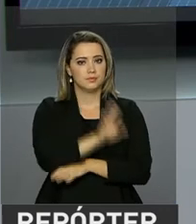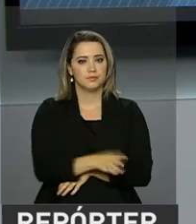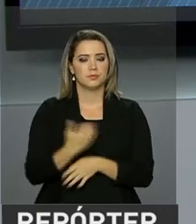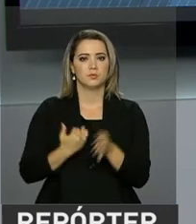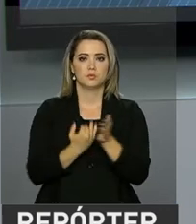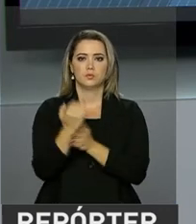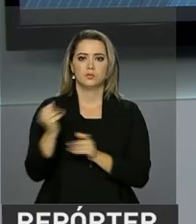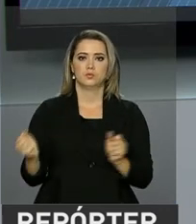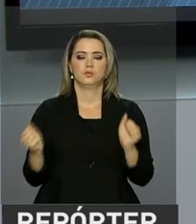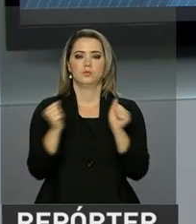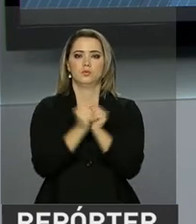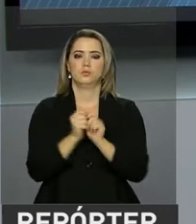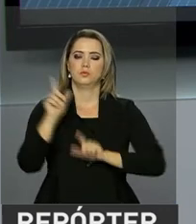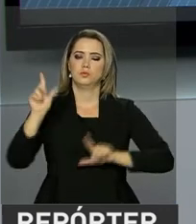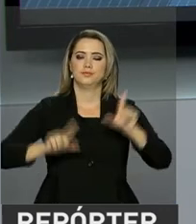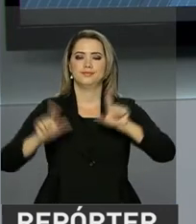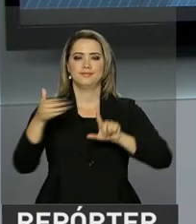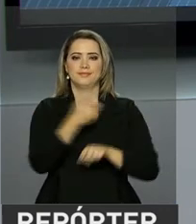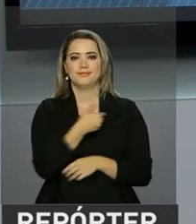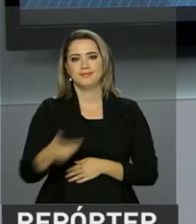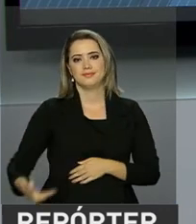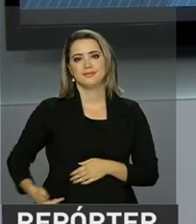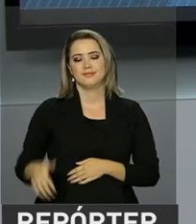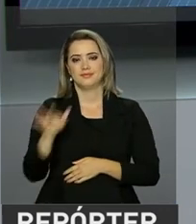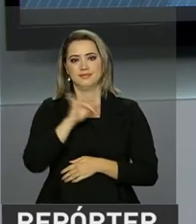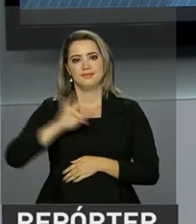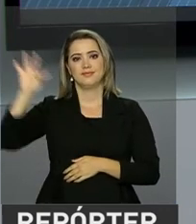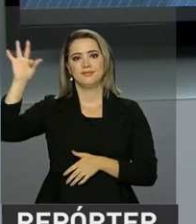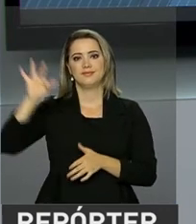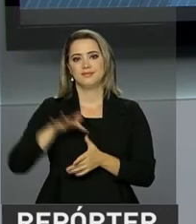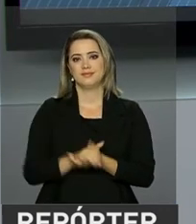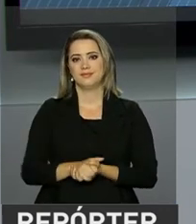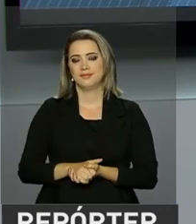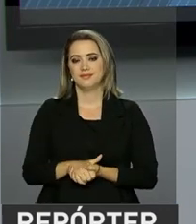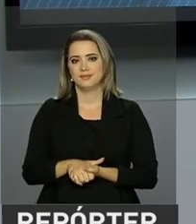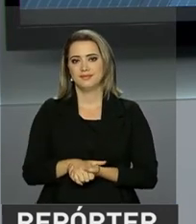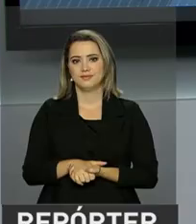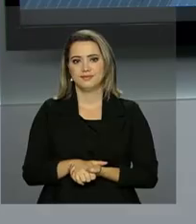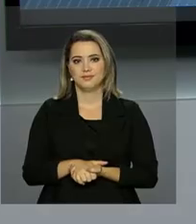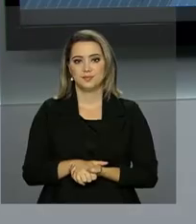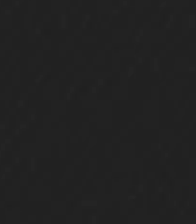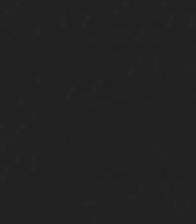pra você continue com a gente aqui na nbr a tv do governo federal